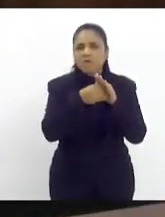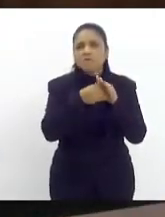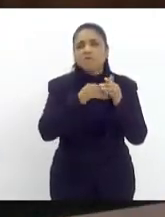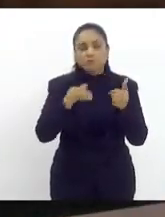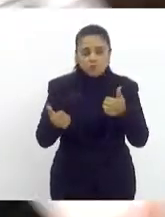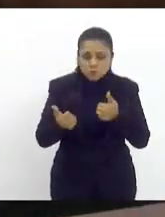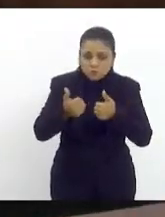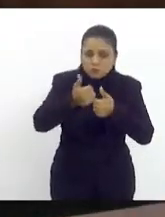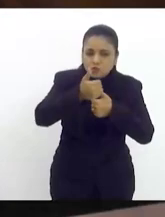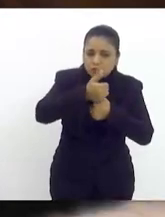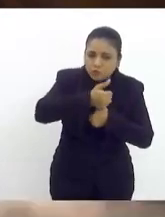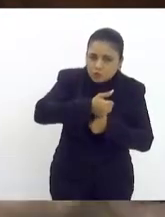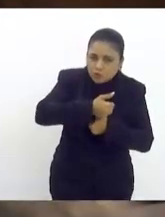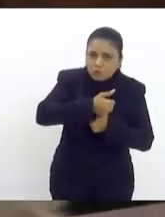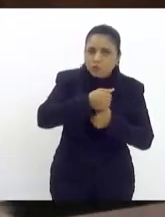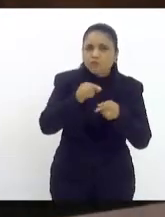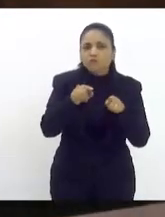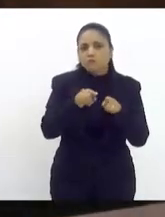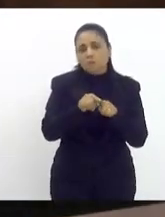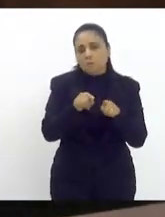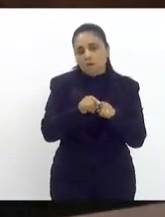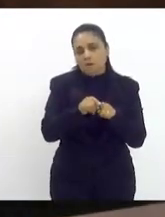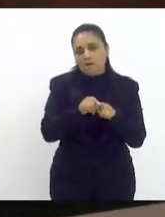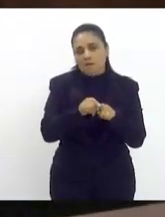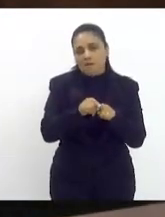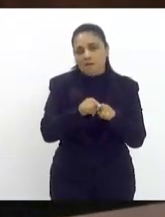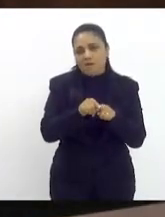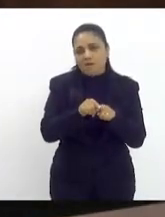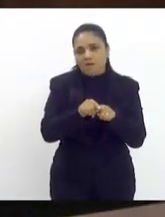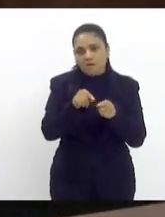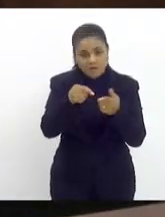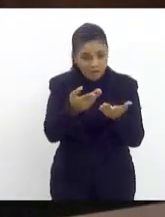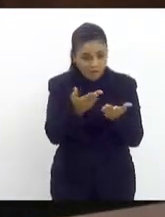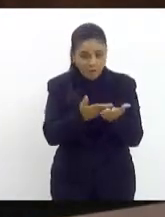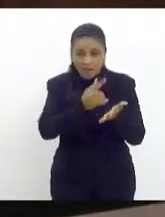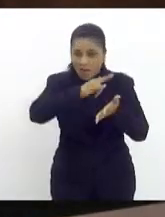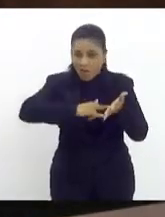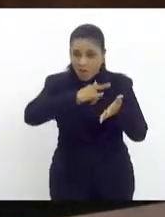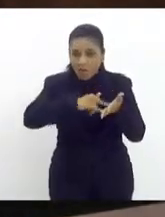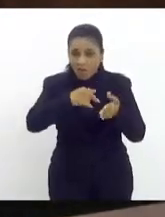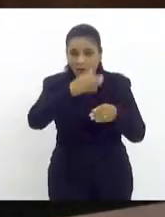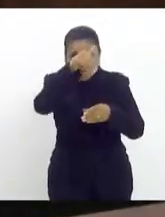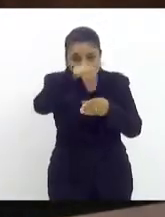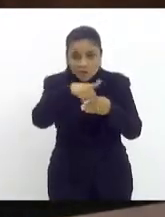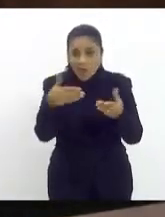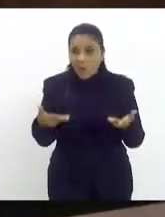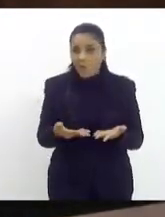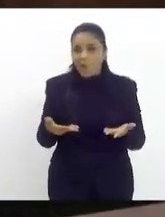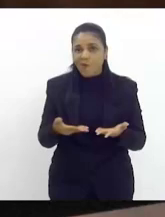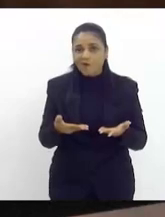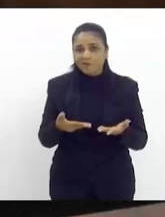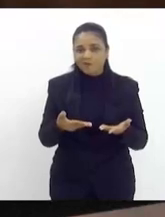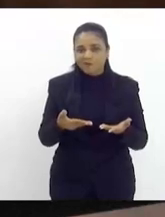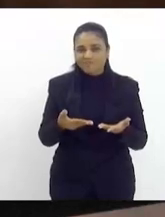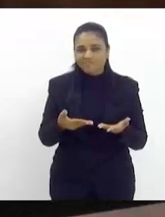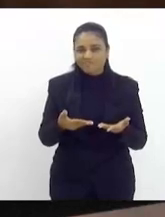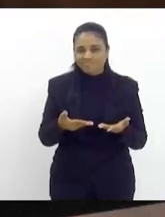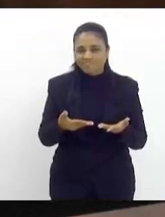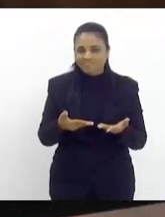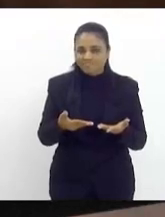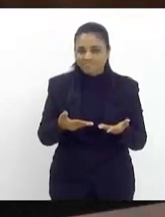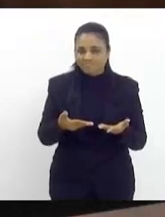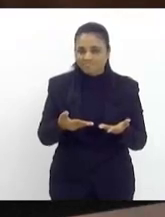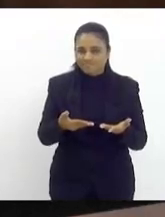substitutivo, foi feito um substitutivo, e esse substitutivo é o que está aqui, para ser votado no dia de hoje, ou melhor, seria votado no dia de